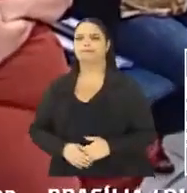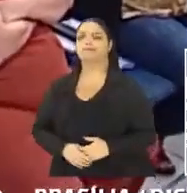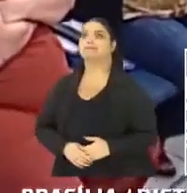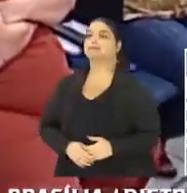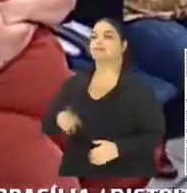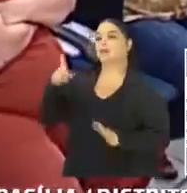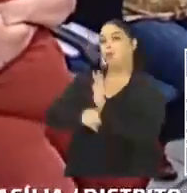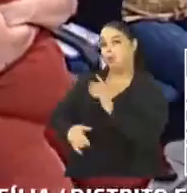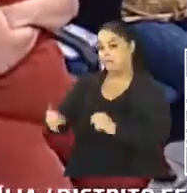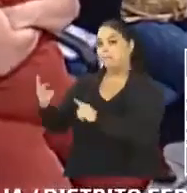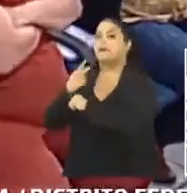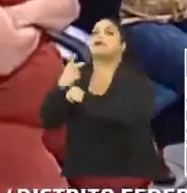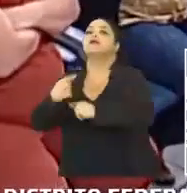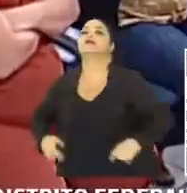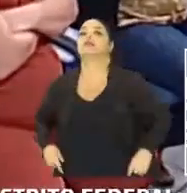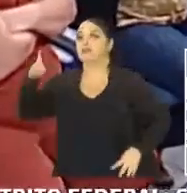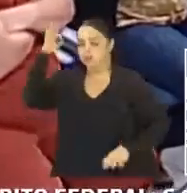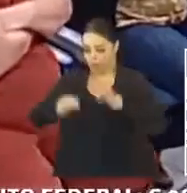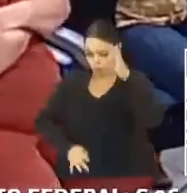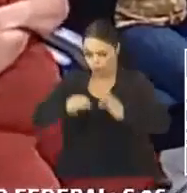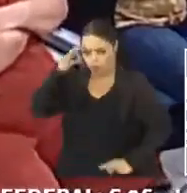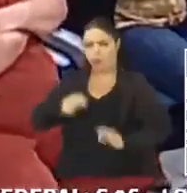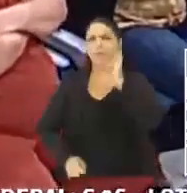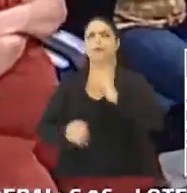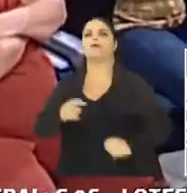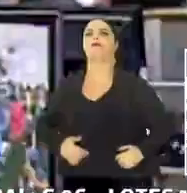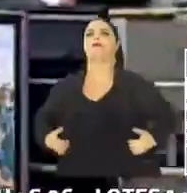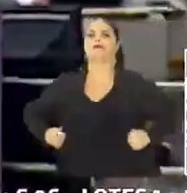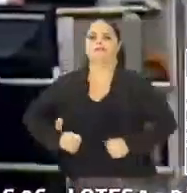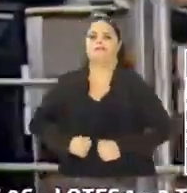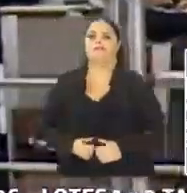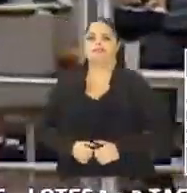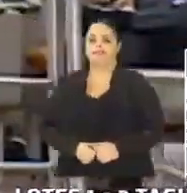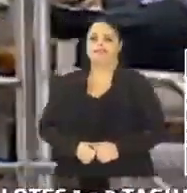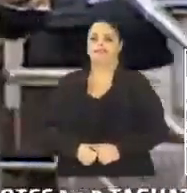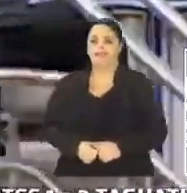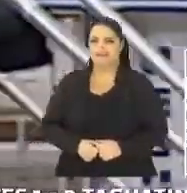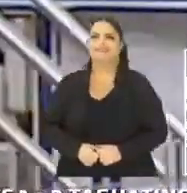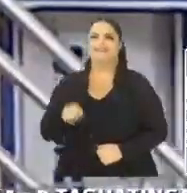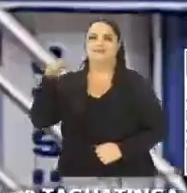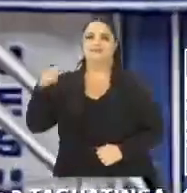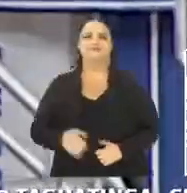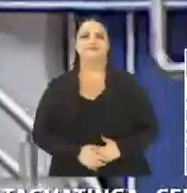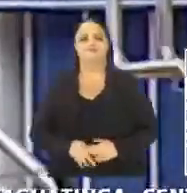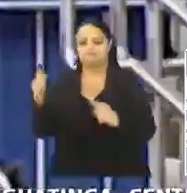me dá esse direito. Deus e a justiça. Ele deu uma sorte danada. Né?